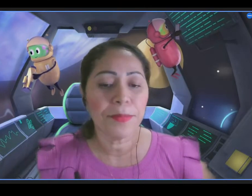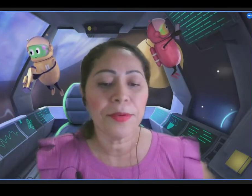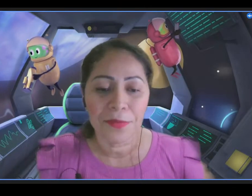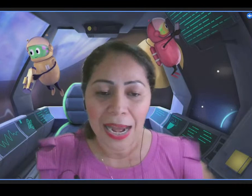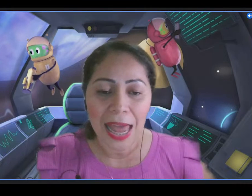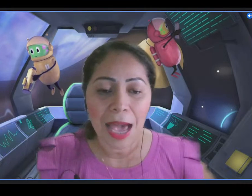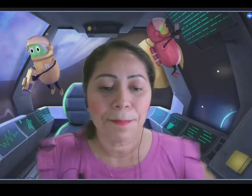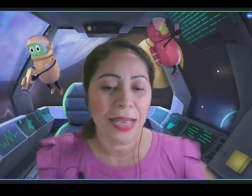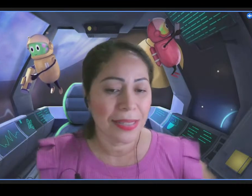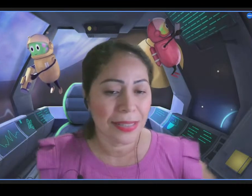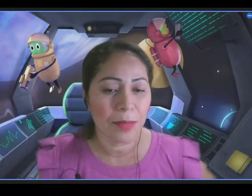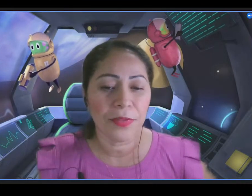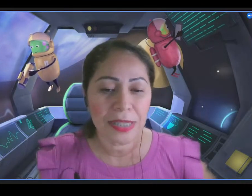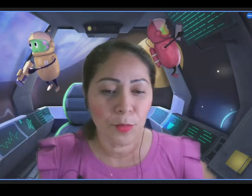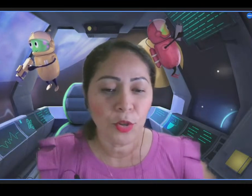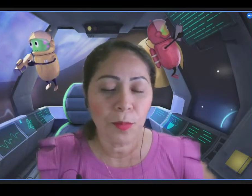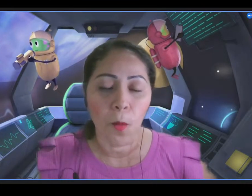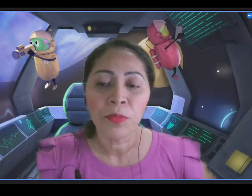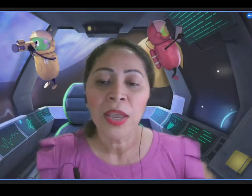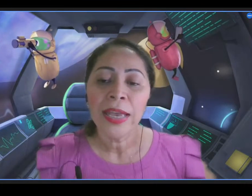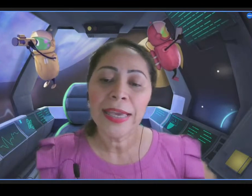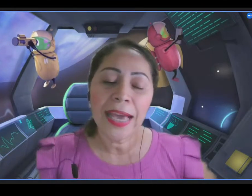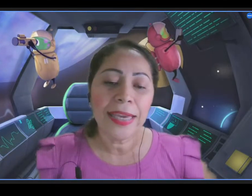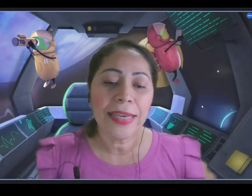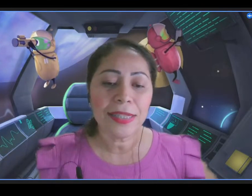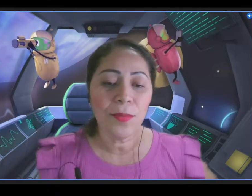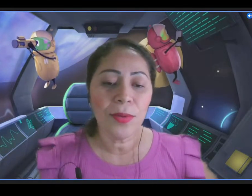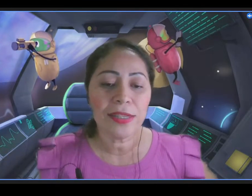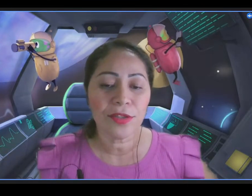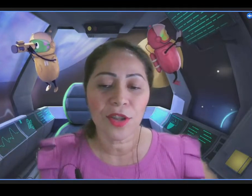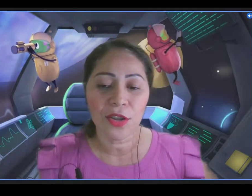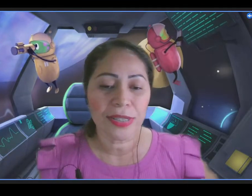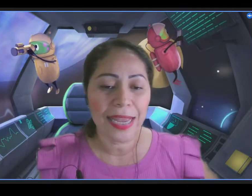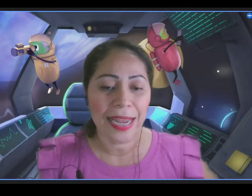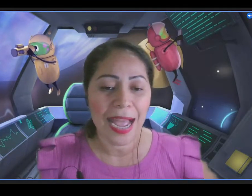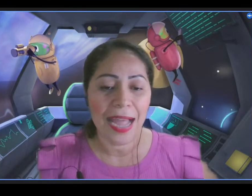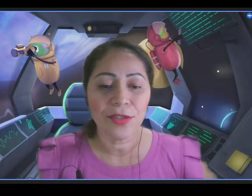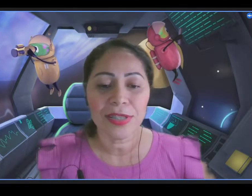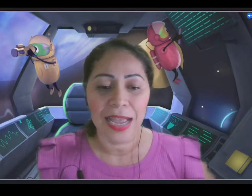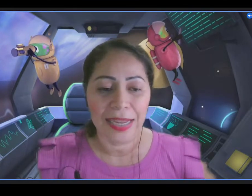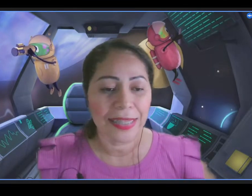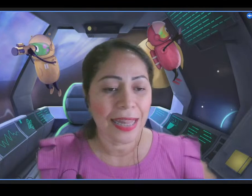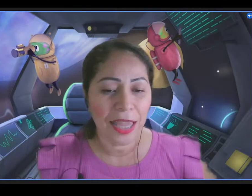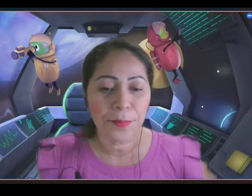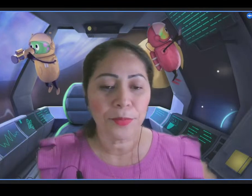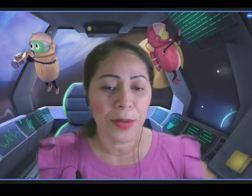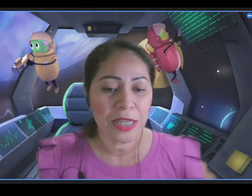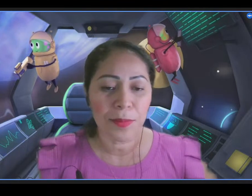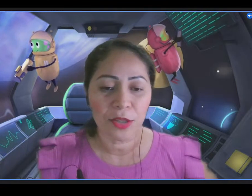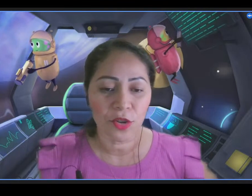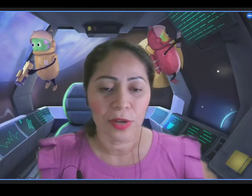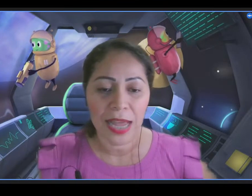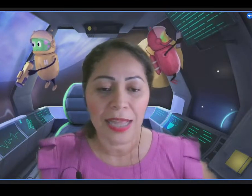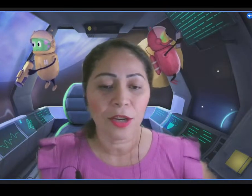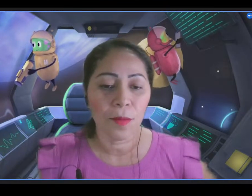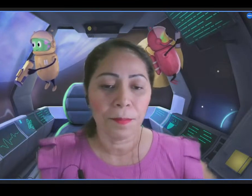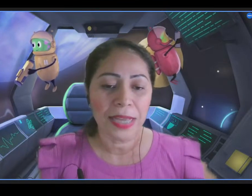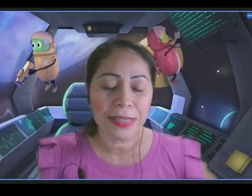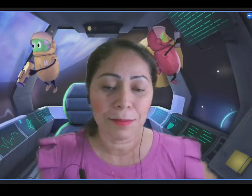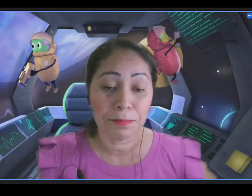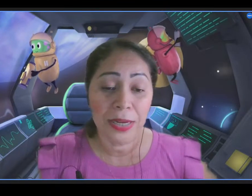equipe, vá lá, participe, vai ser muito bom. E aí, são esses os nossos recados. Ainda dá tempo de participar da jornada,